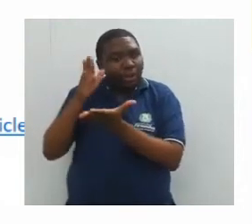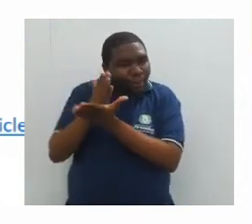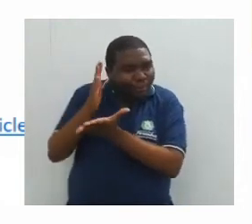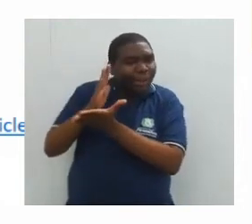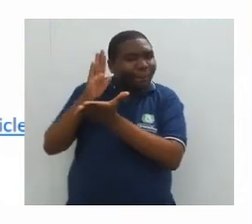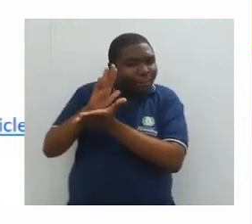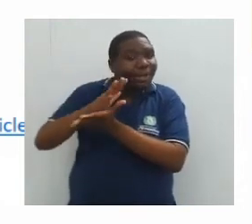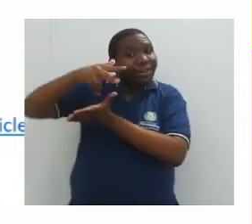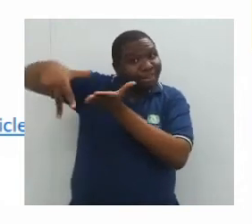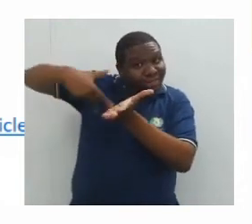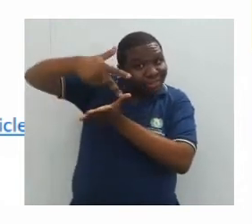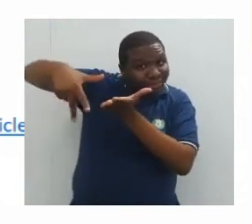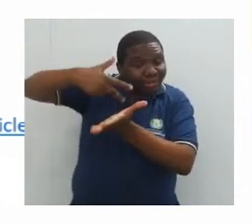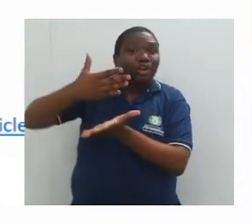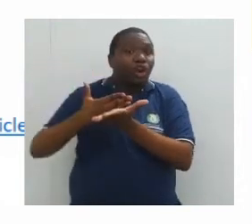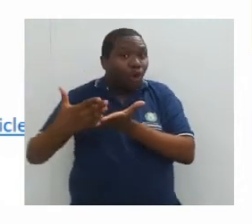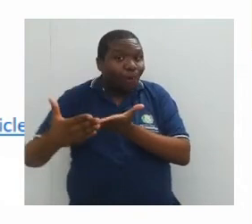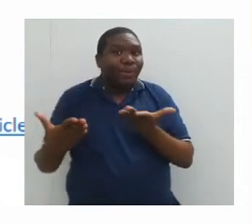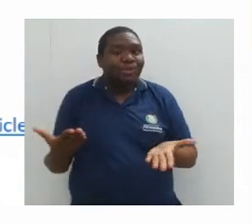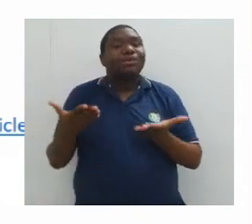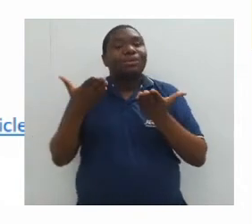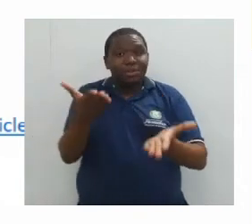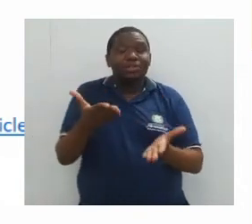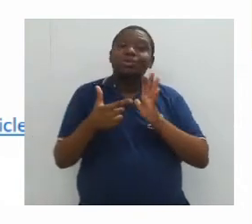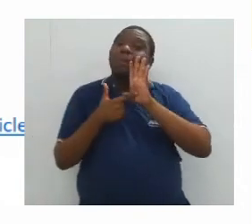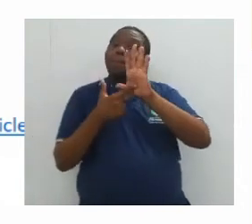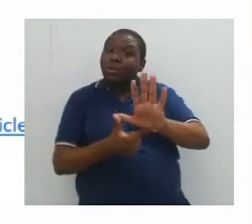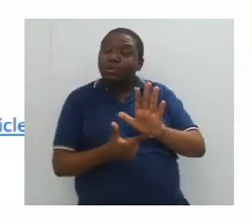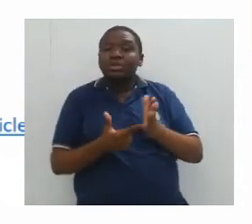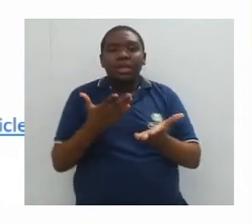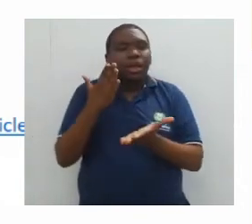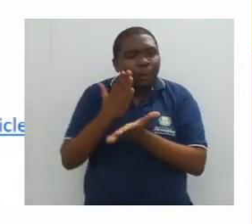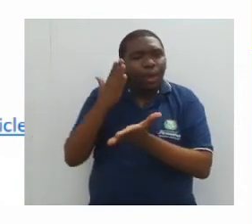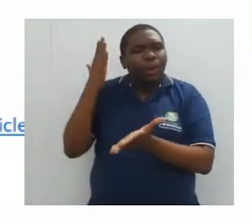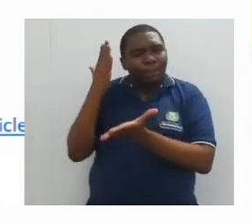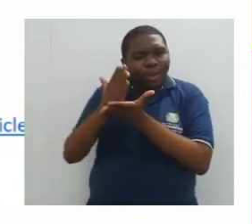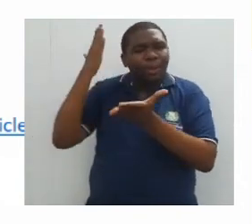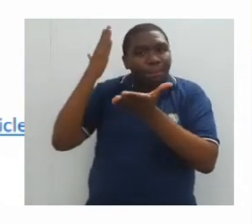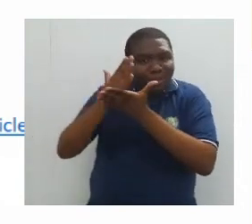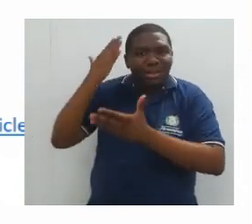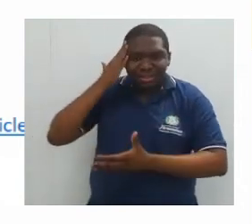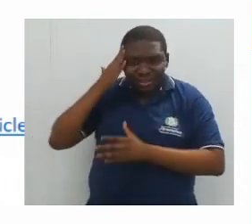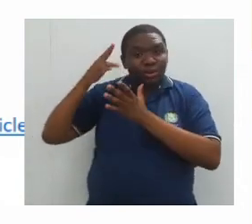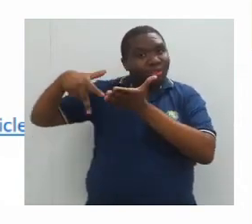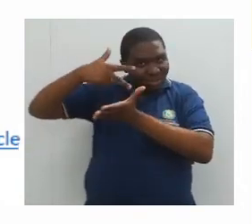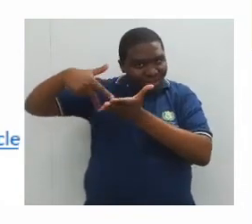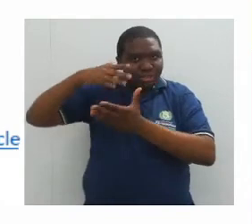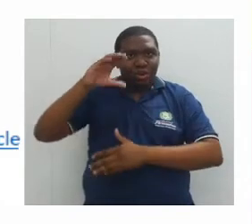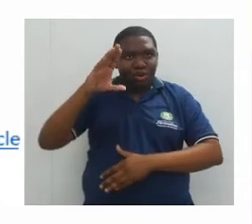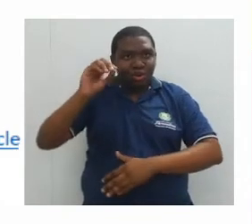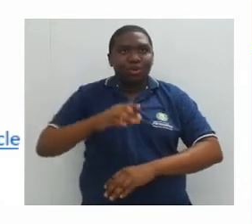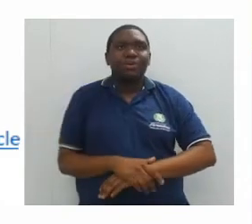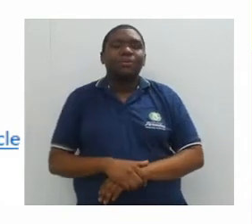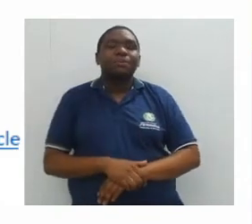começou a bater para justamente dar essa questão, esse ritmo do coco. Então, vamos